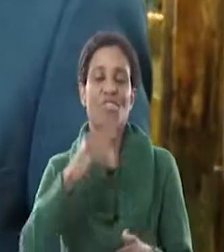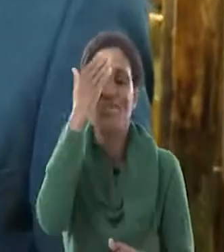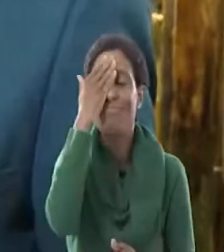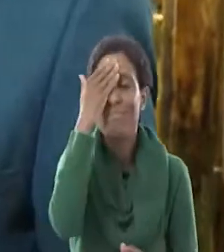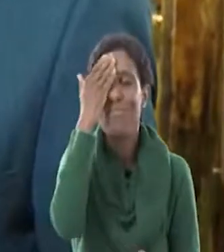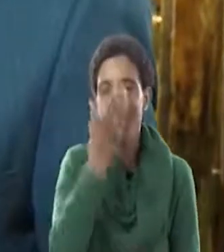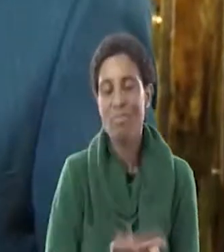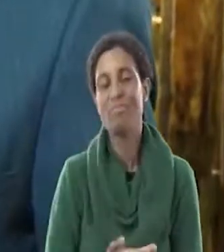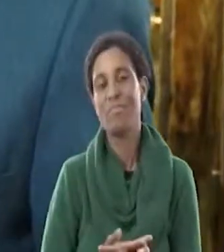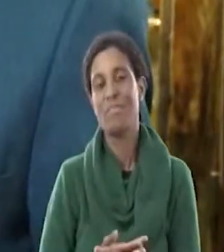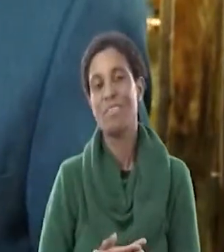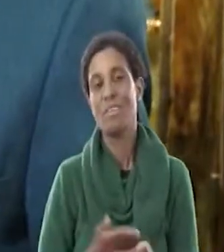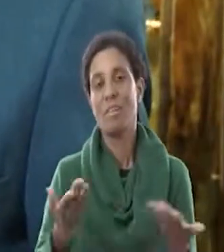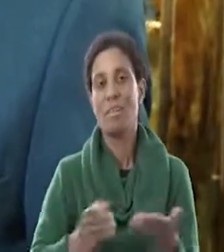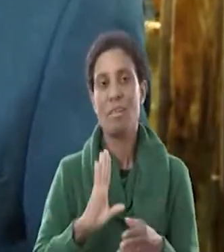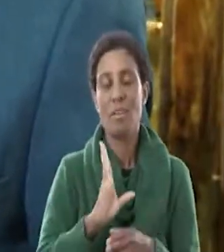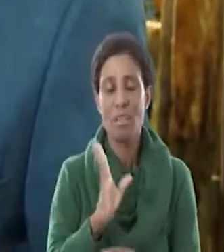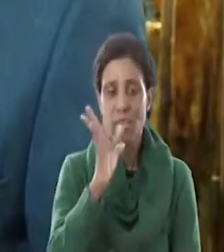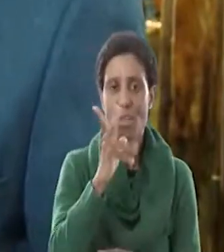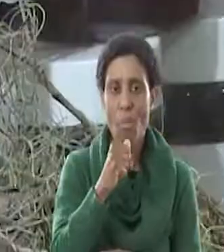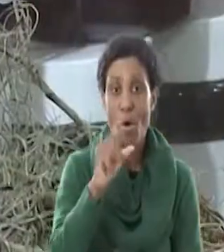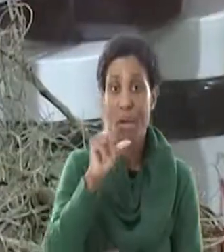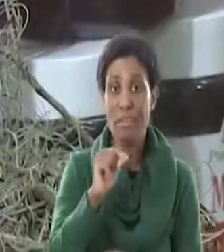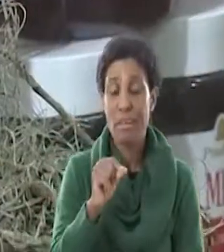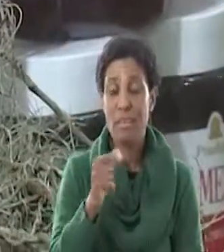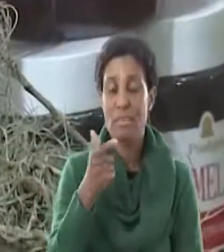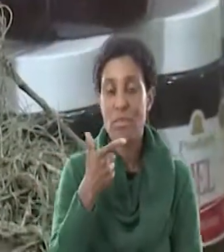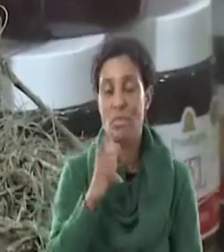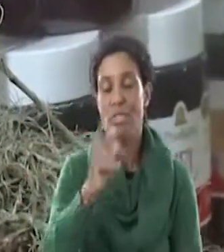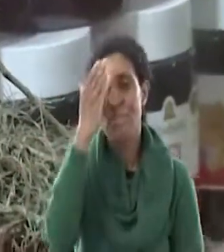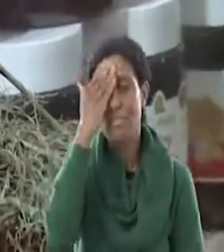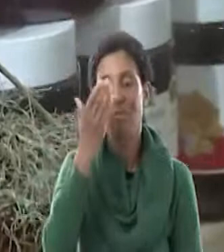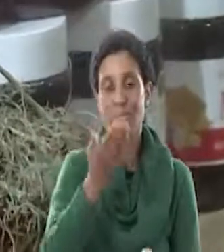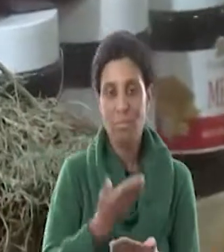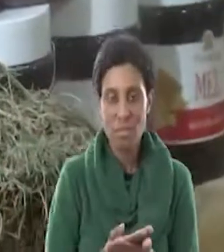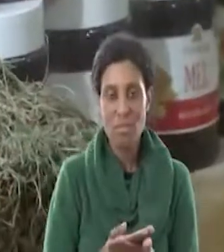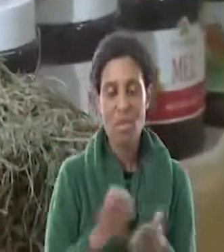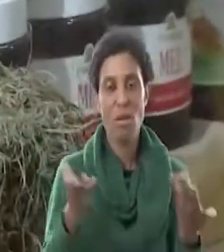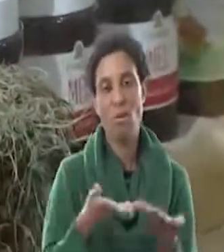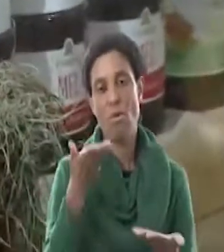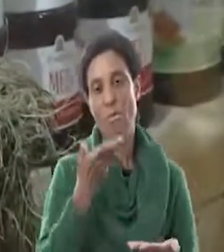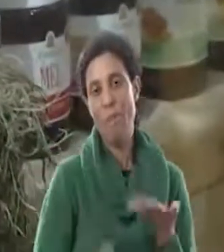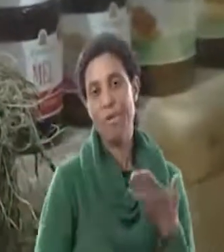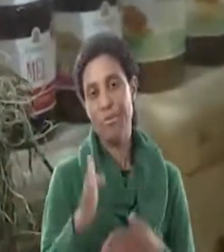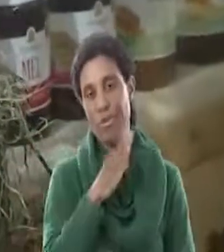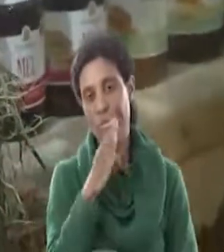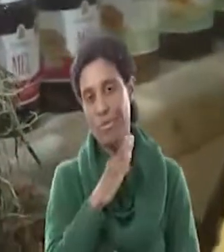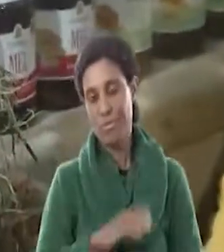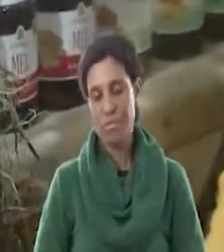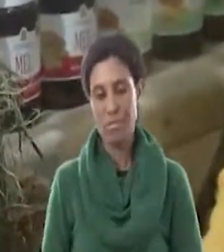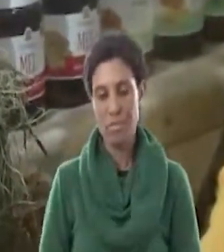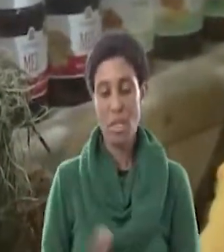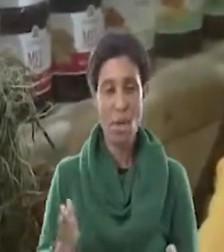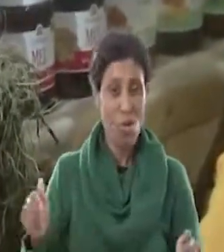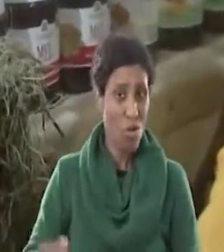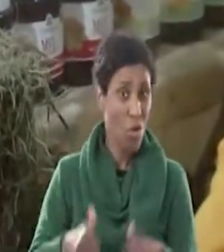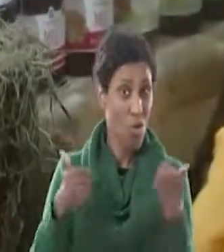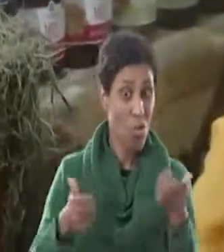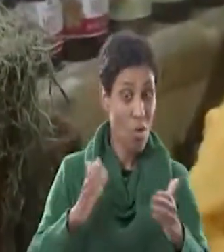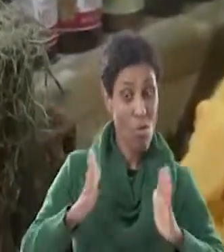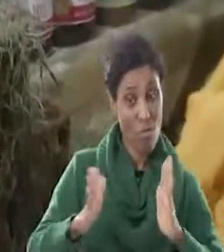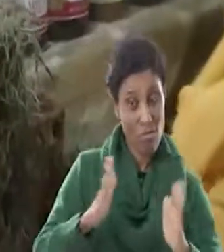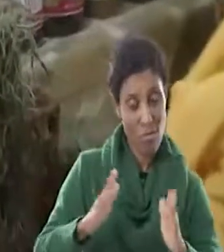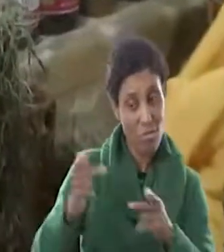Credibilidade a gente leva 10 anos para adquirir e se perde num dia por uma loucura que se faz. Agora, a melhor parte para quem vem